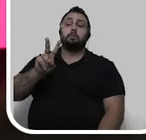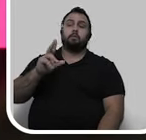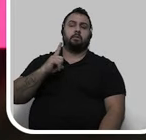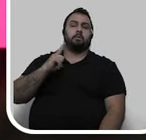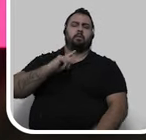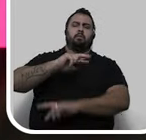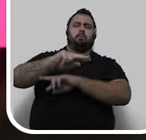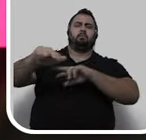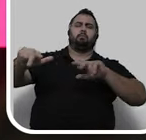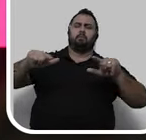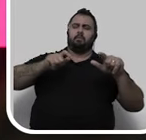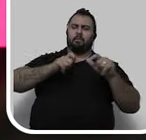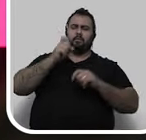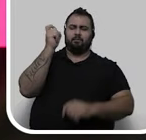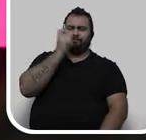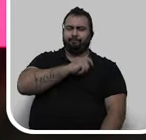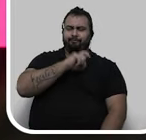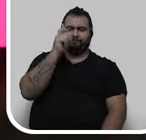que tá mentindo.